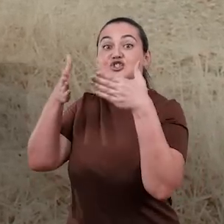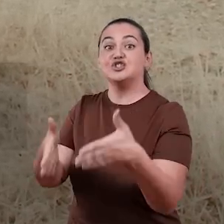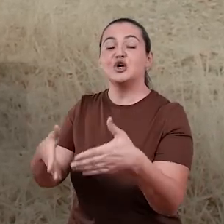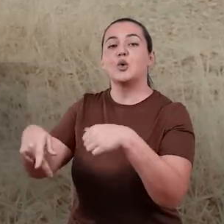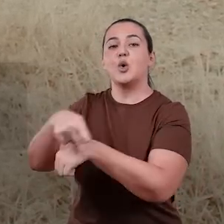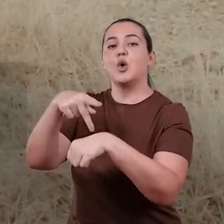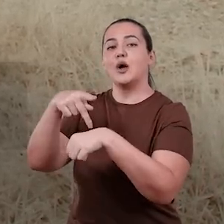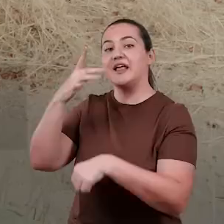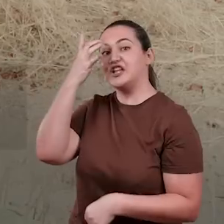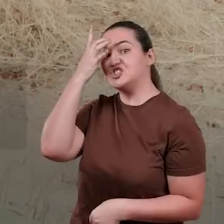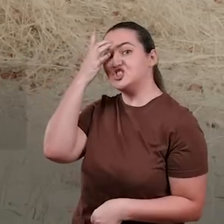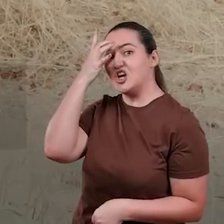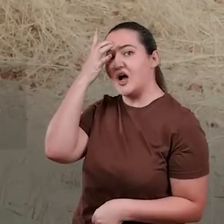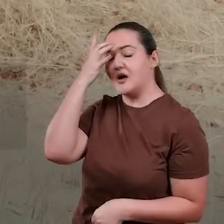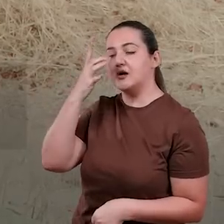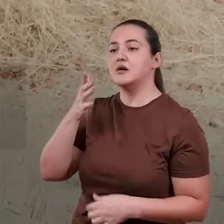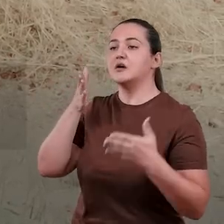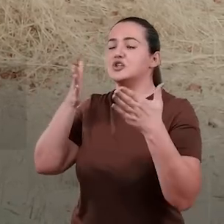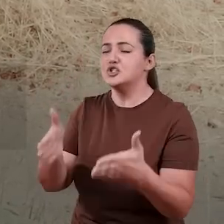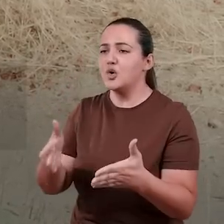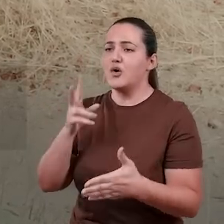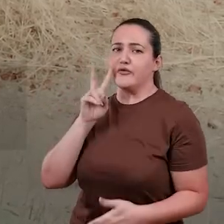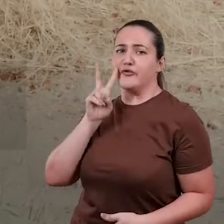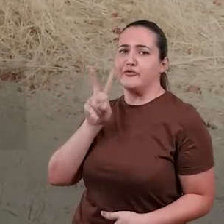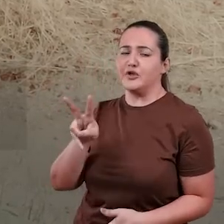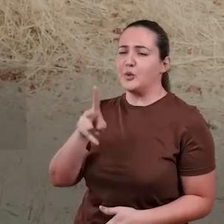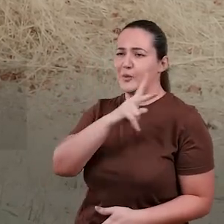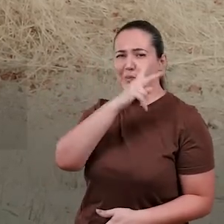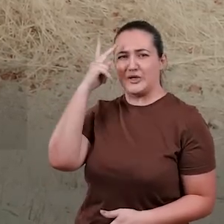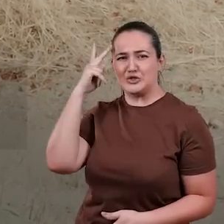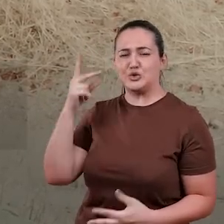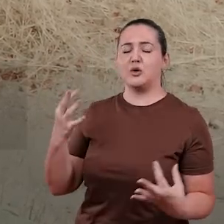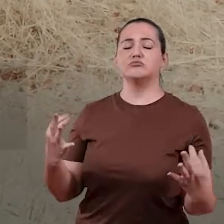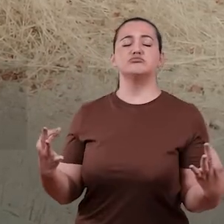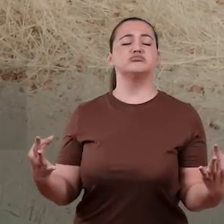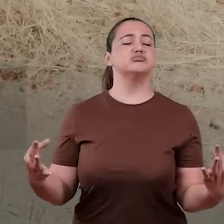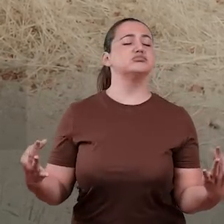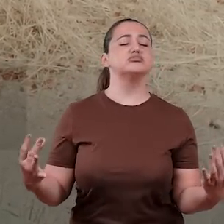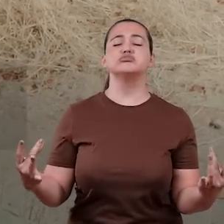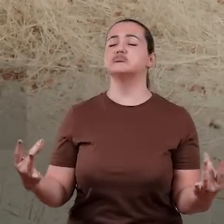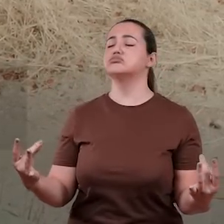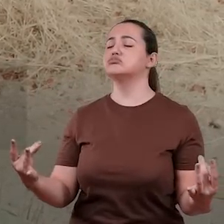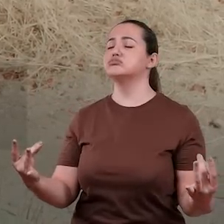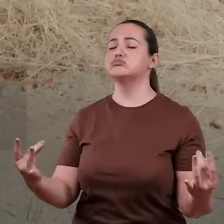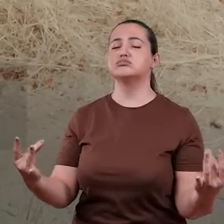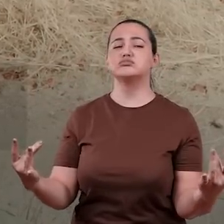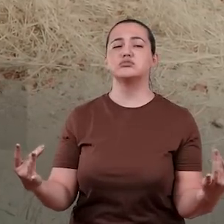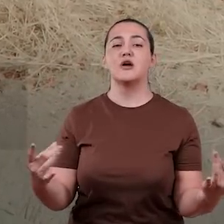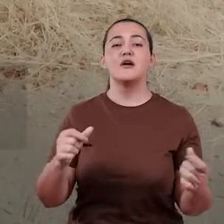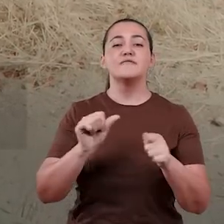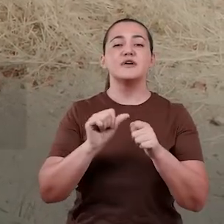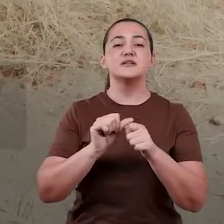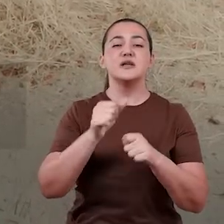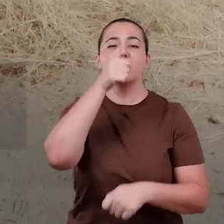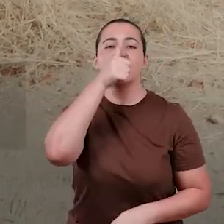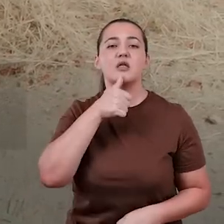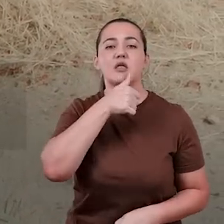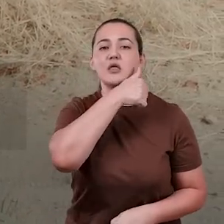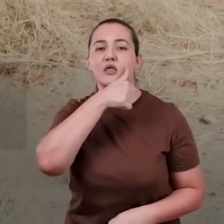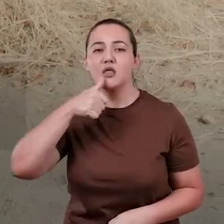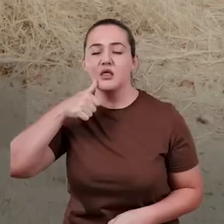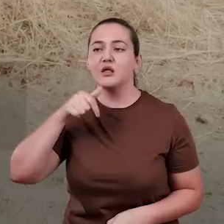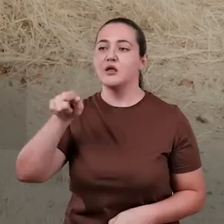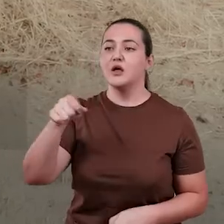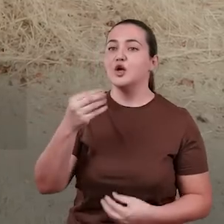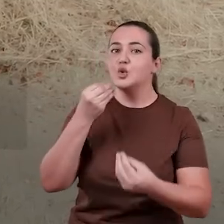homens santos, ou supostamente santos, de acordo com a crença hindu, homens que se afastavam dos prazeres da